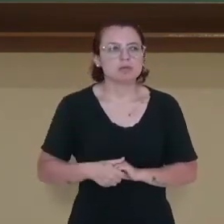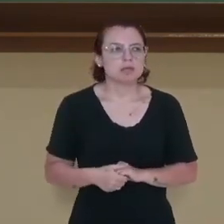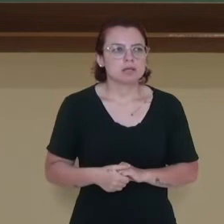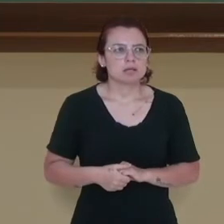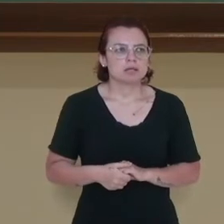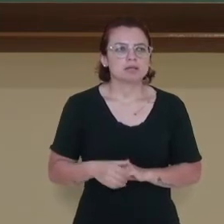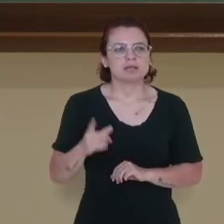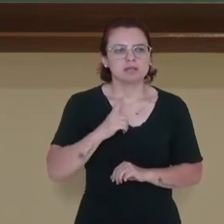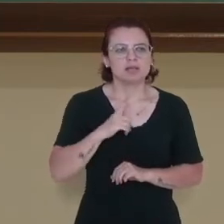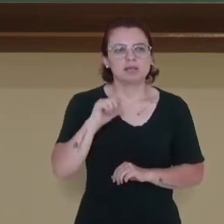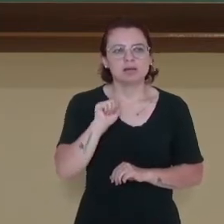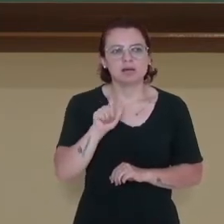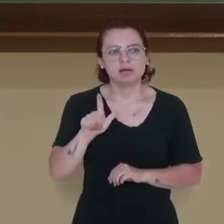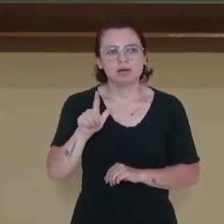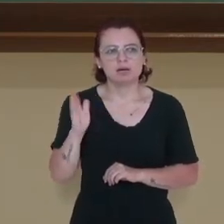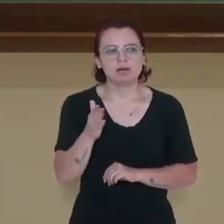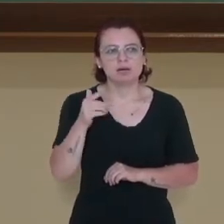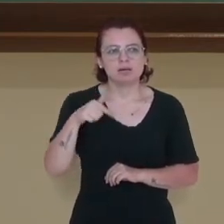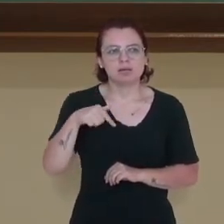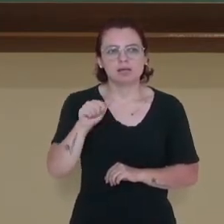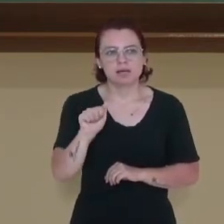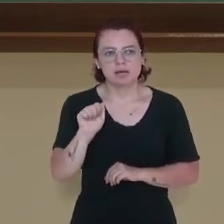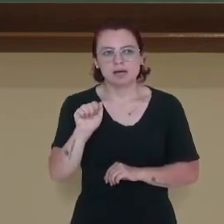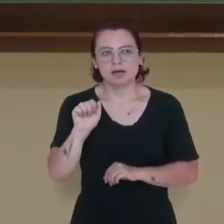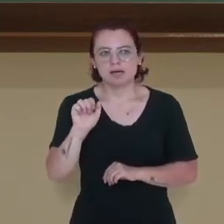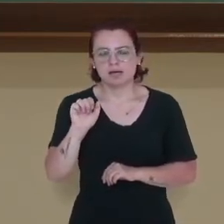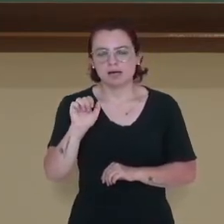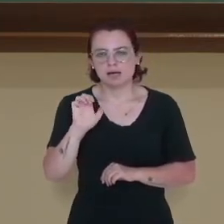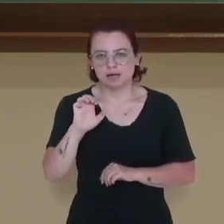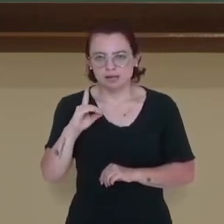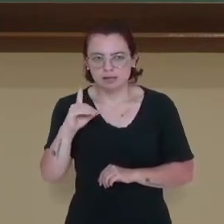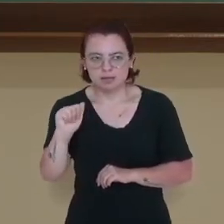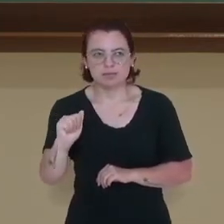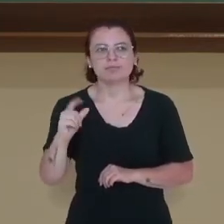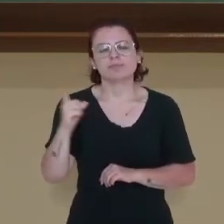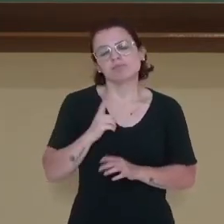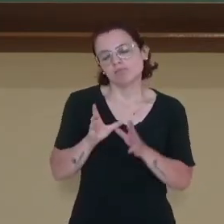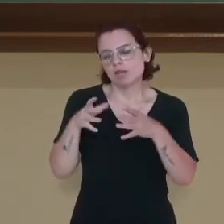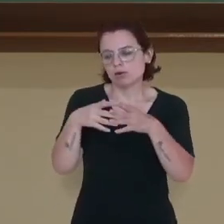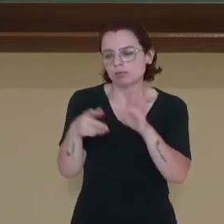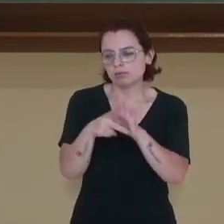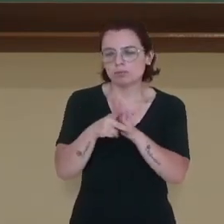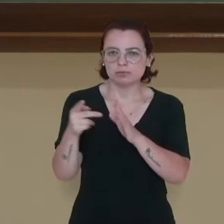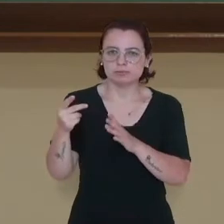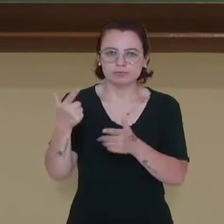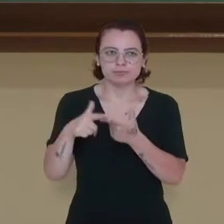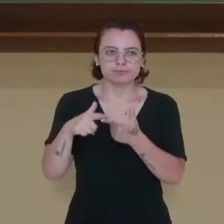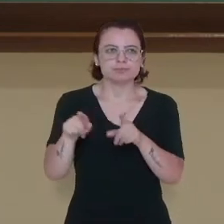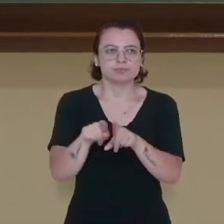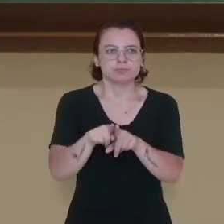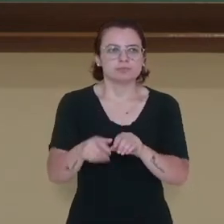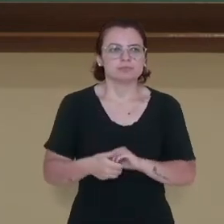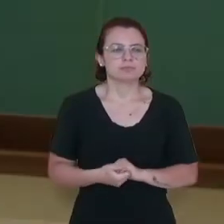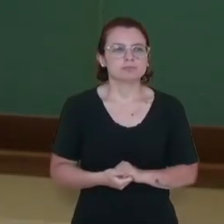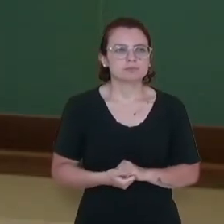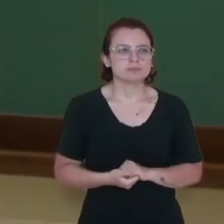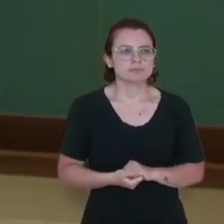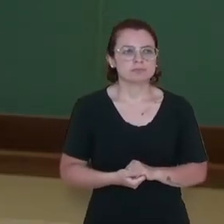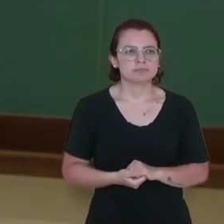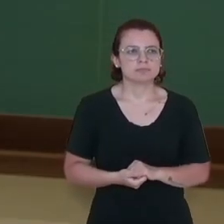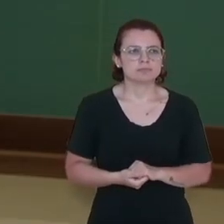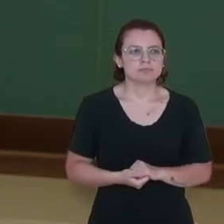da Al-Qaeda, também estabelecido ali, e outros grupos também dentro daquela região que nós iremos falar a seguir, tá bom? Então, olha só.